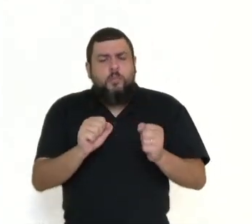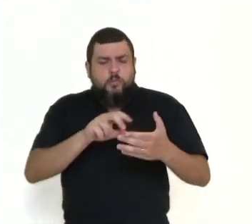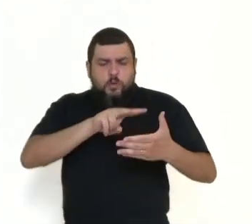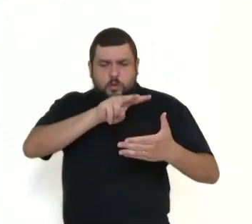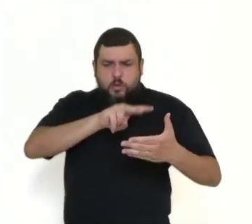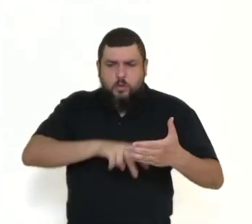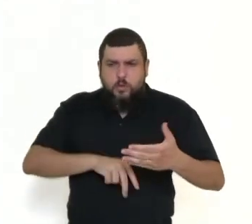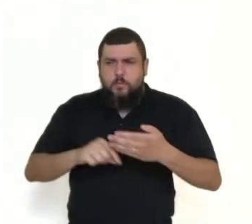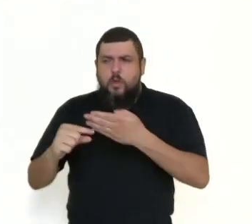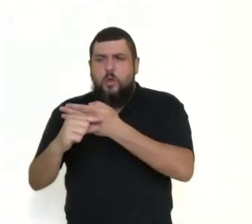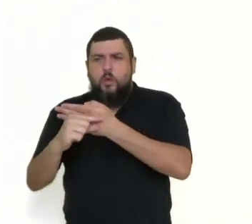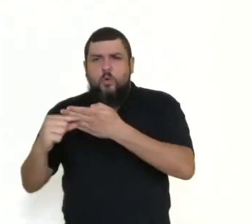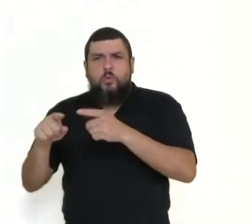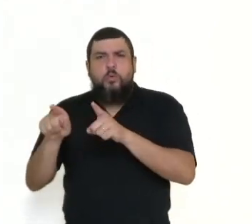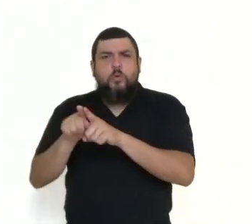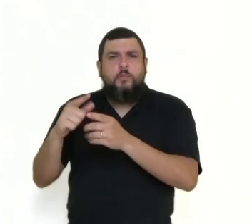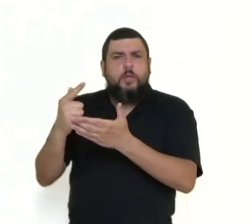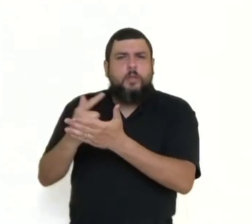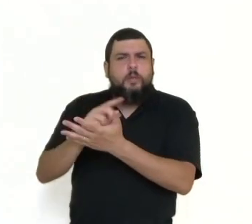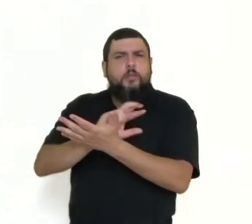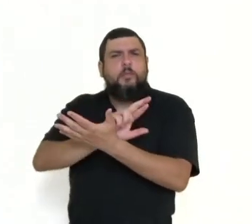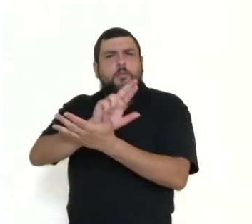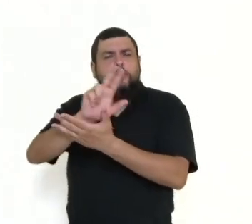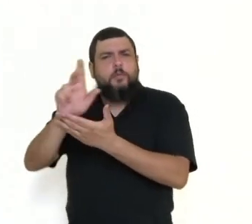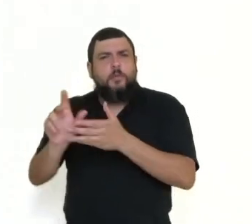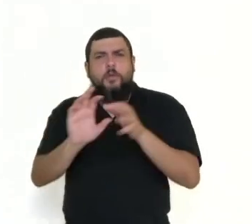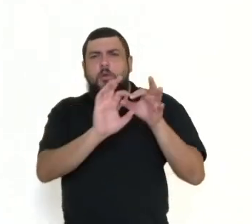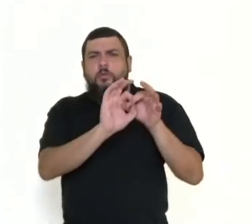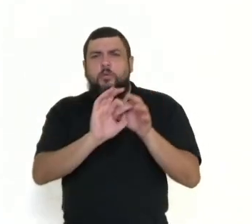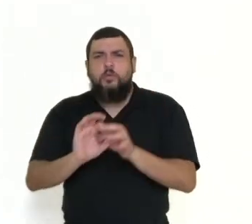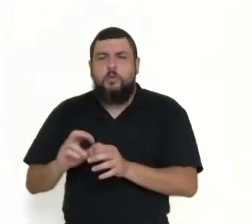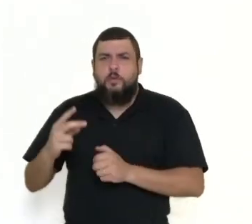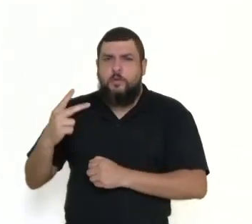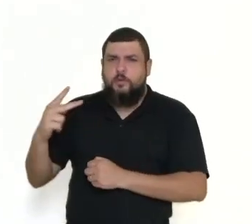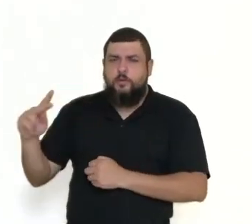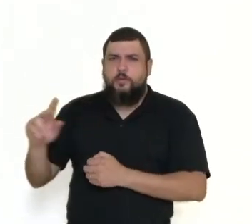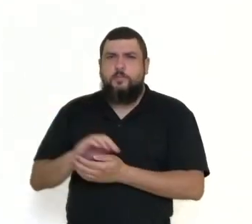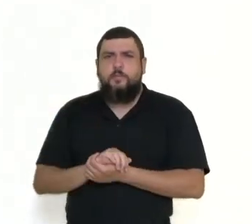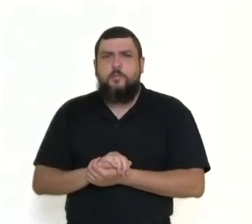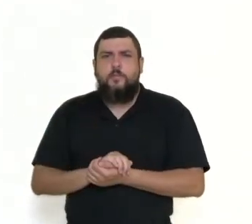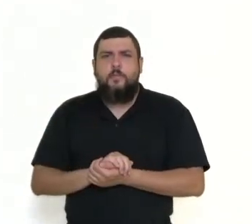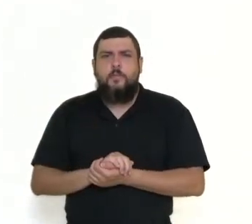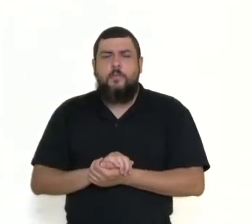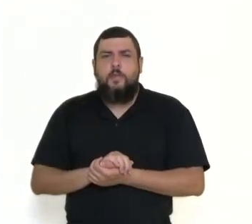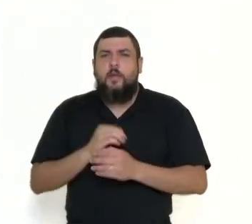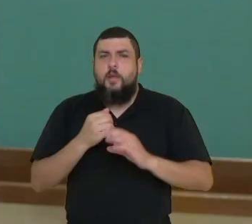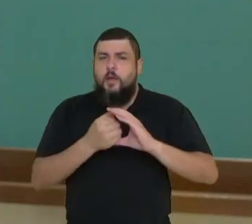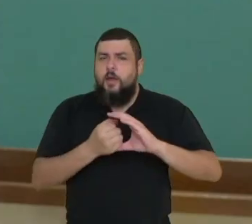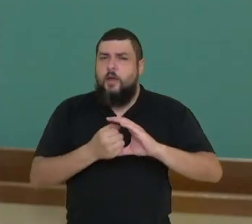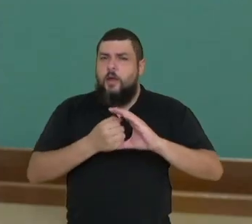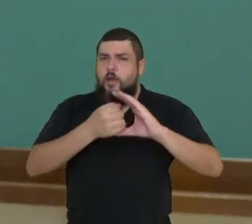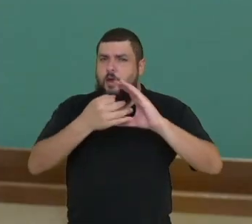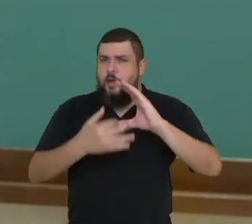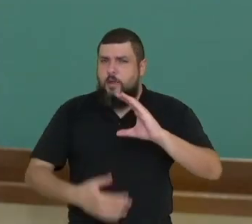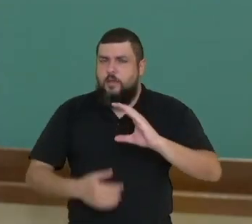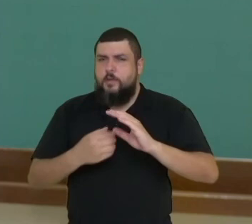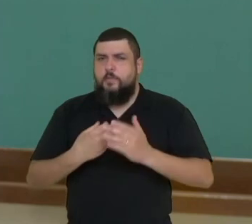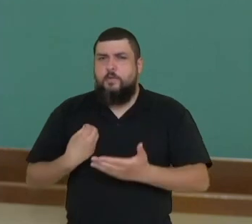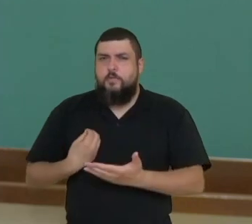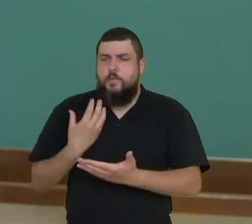obra e ajuda na compreensão da obra dele. Características e estruturas da biografia, diferença